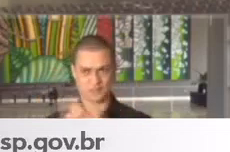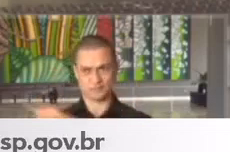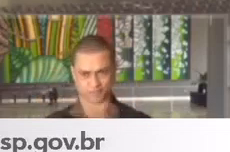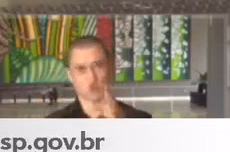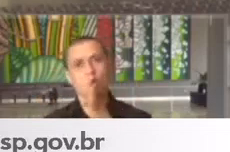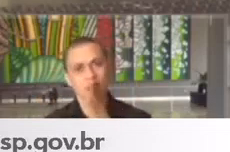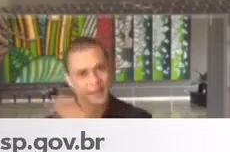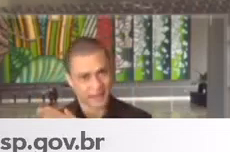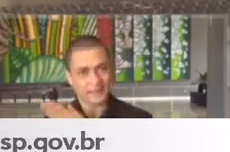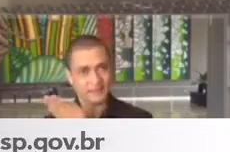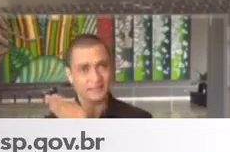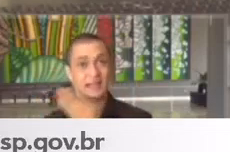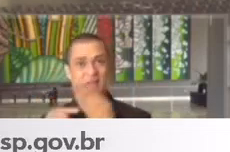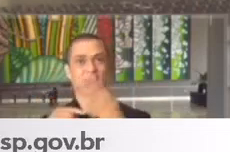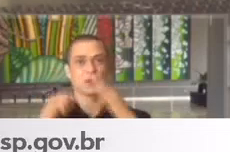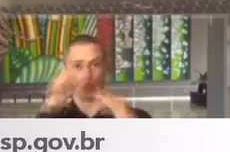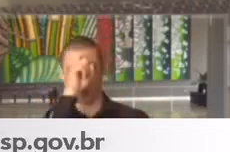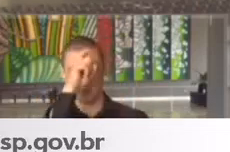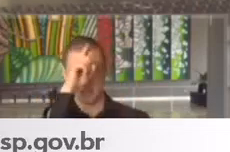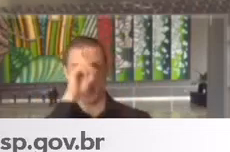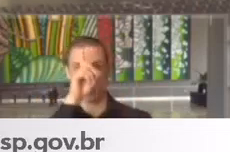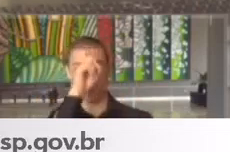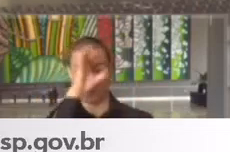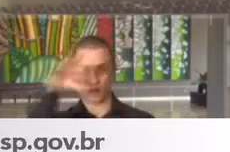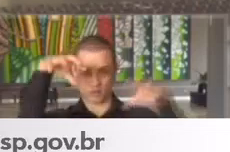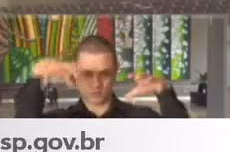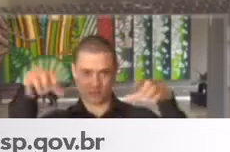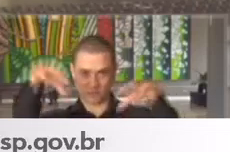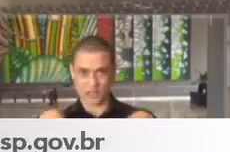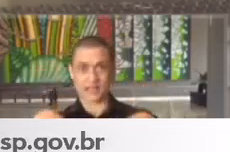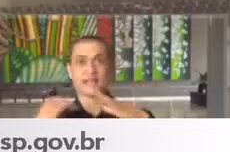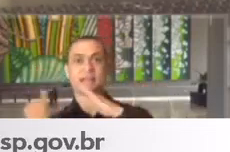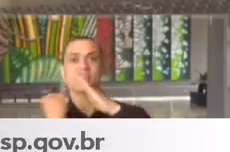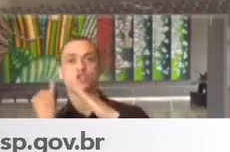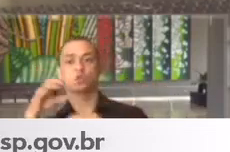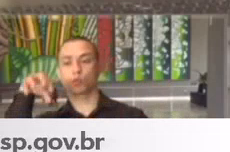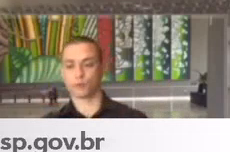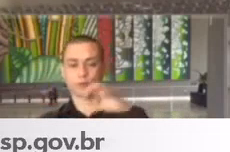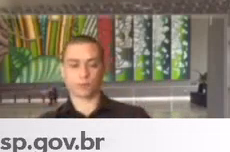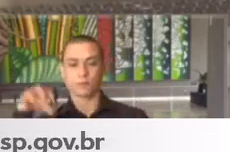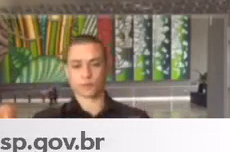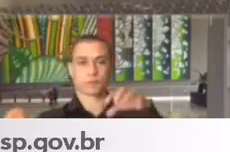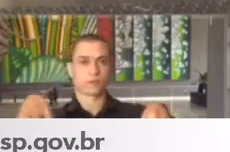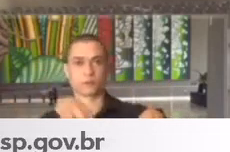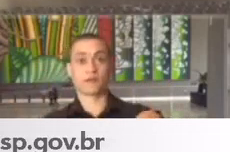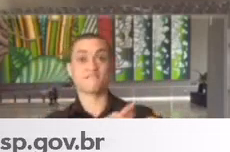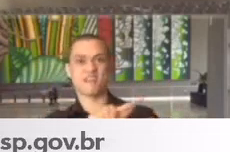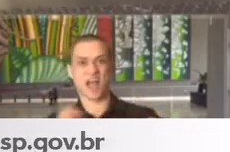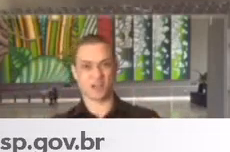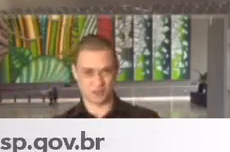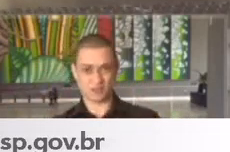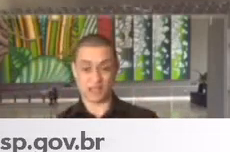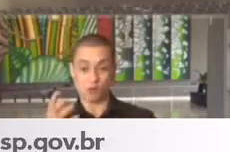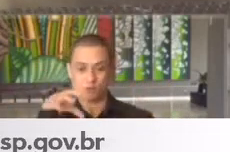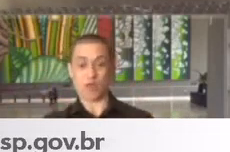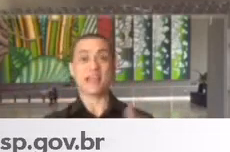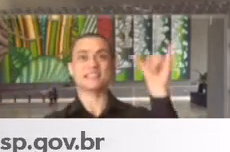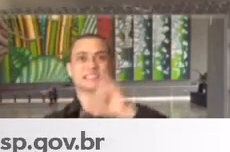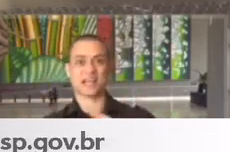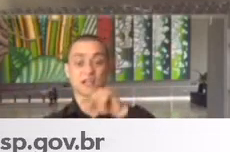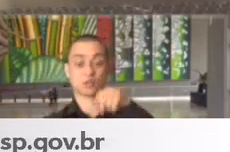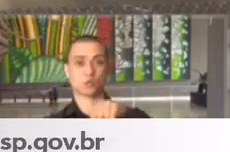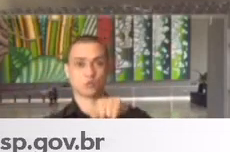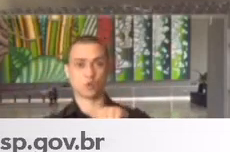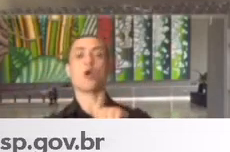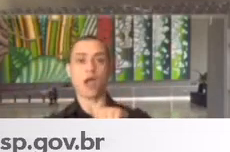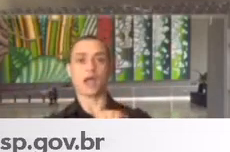formado por institutos, tem vários institutos. O Instituto Central, que é esse que nós estamos falando agora, o